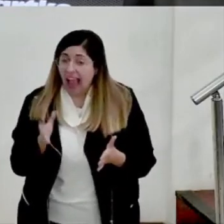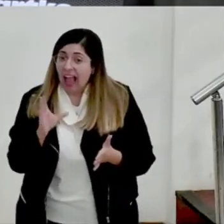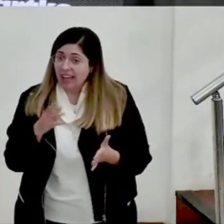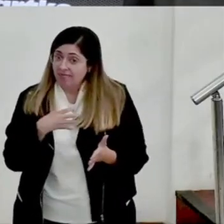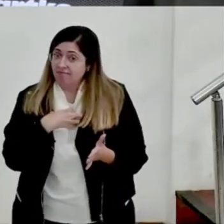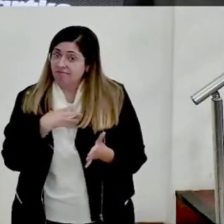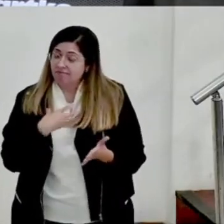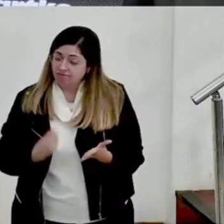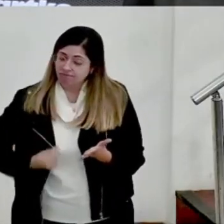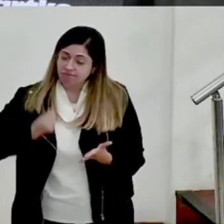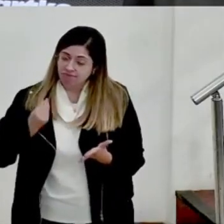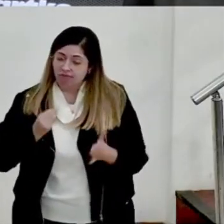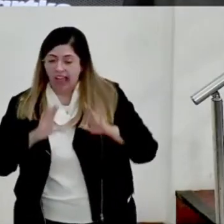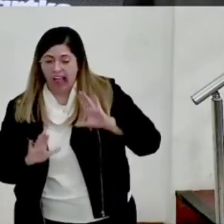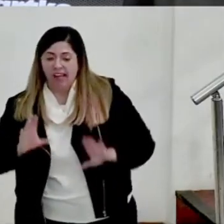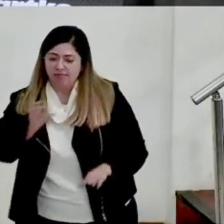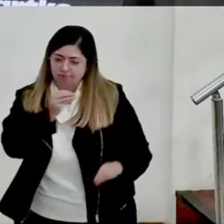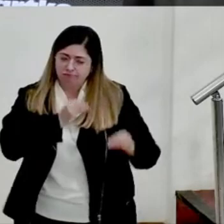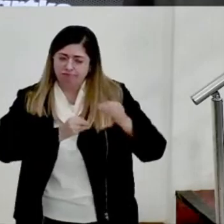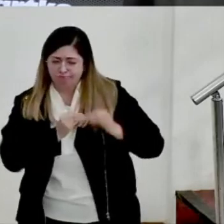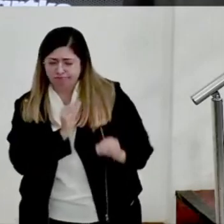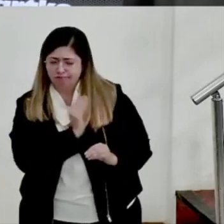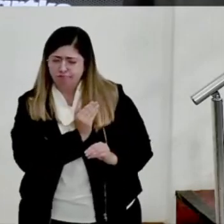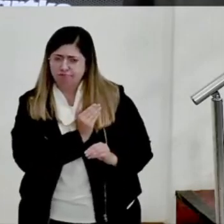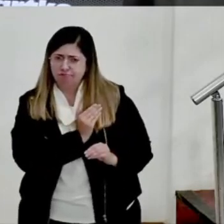dela. E isso amarga o nosso coração.